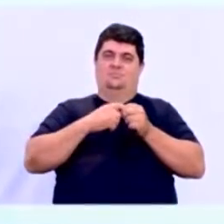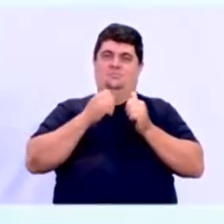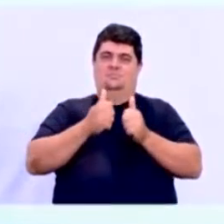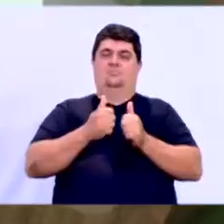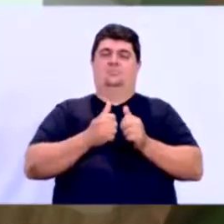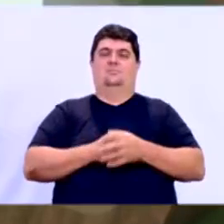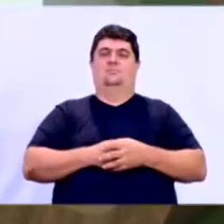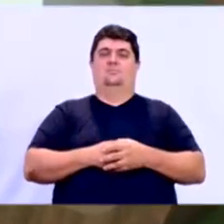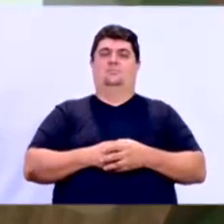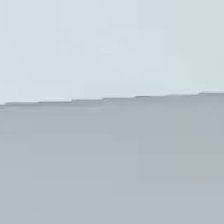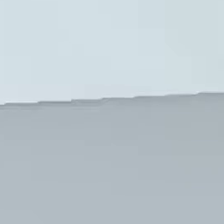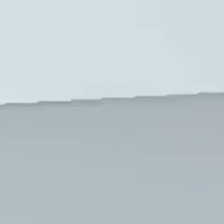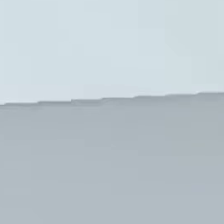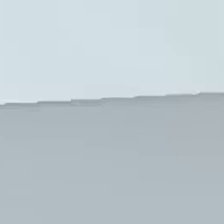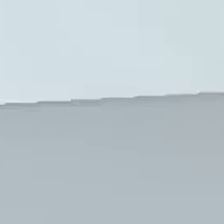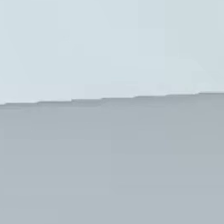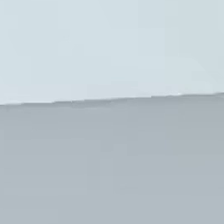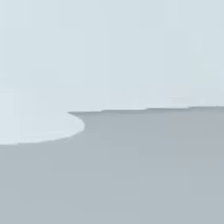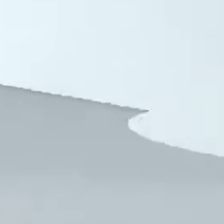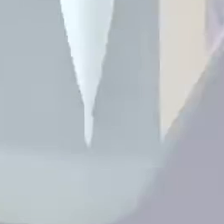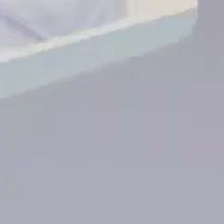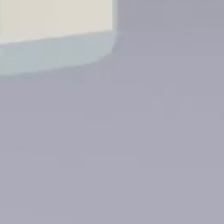correção.